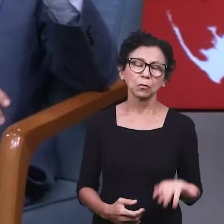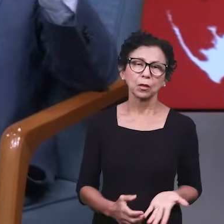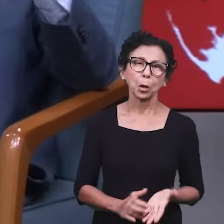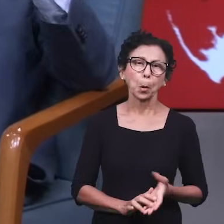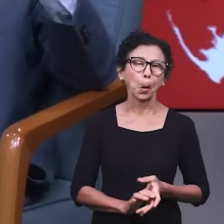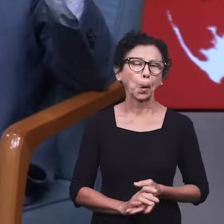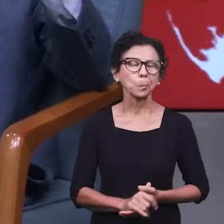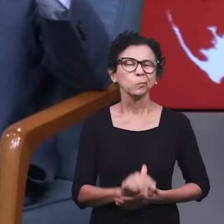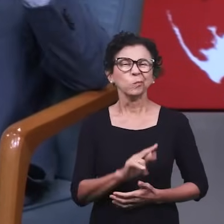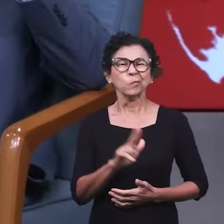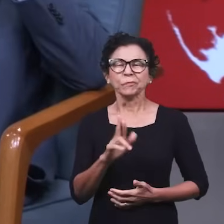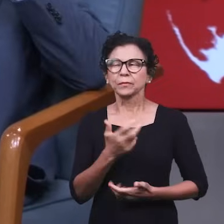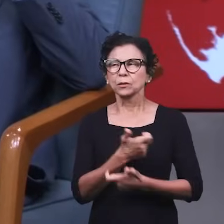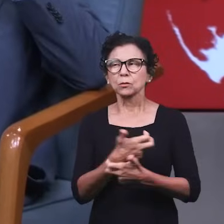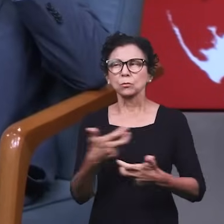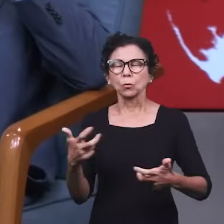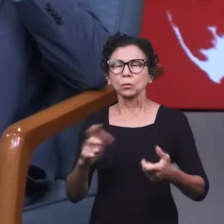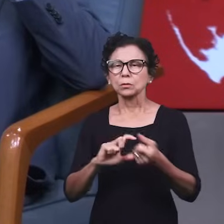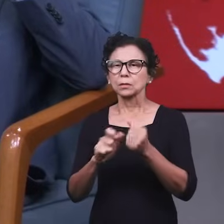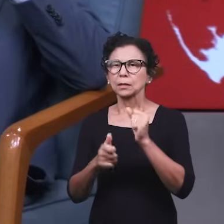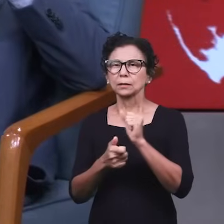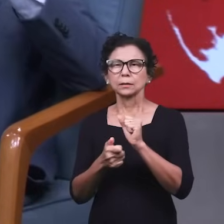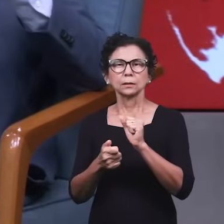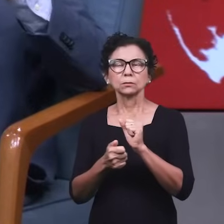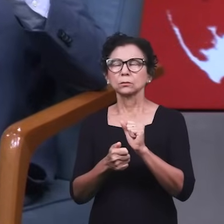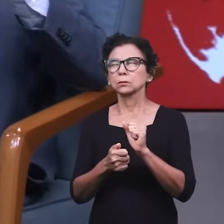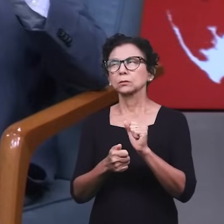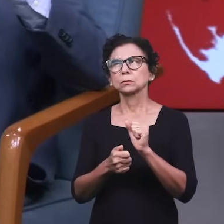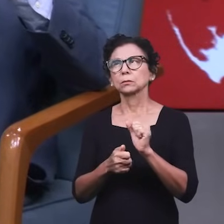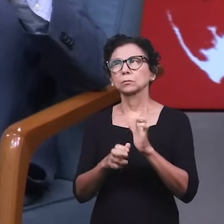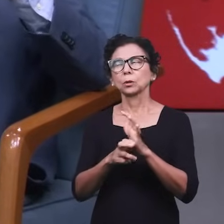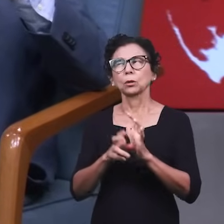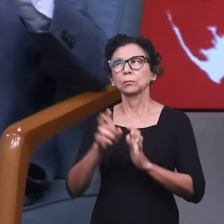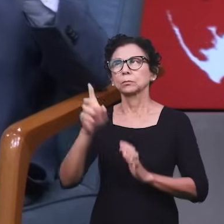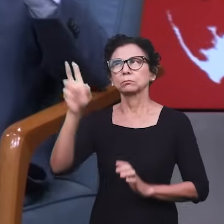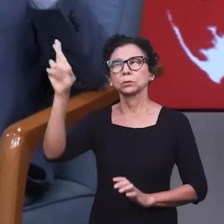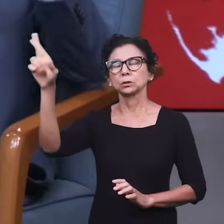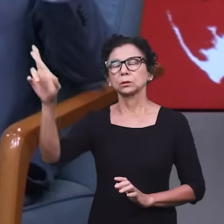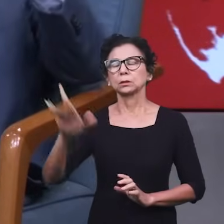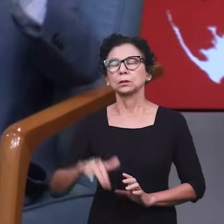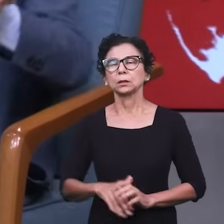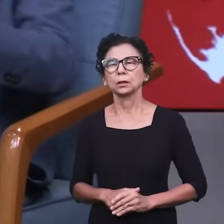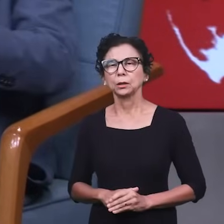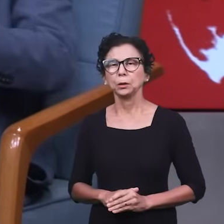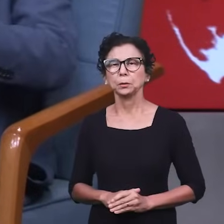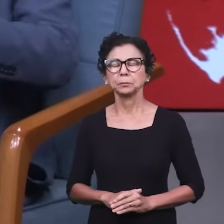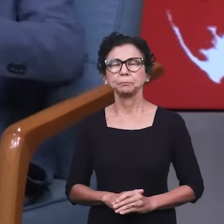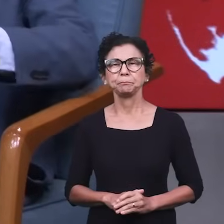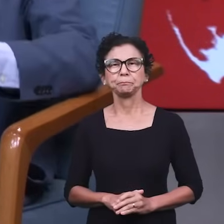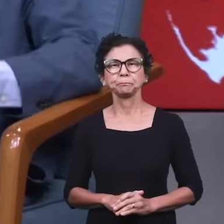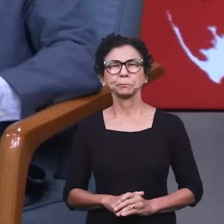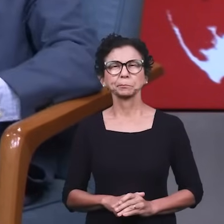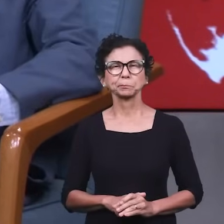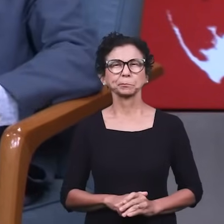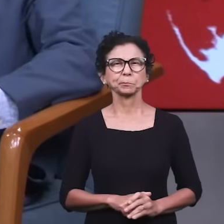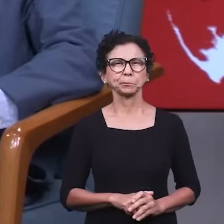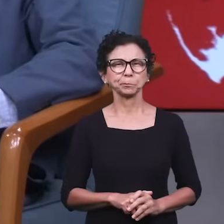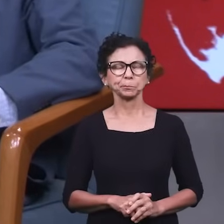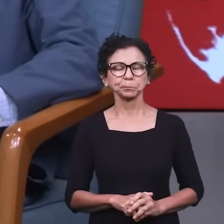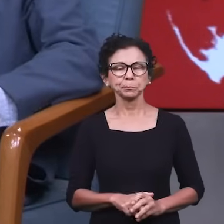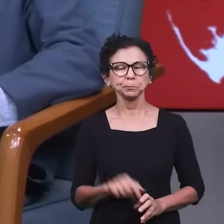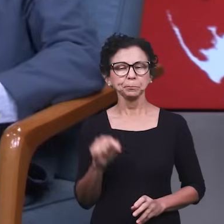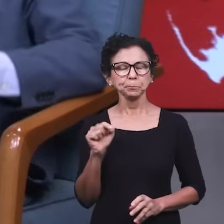pessoas usam, a palavra não transcende. E você, para sair dessa medida, que é a medida da obra